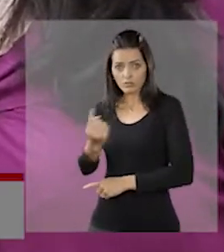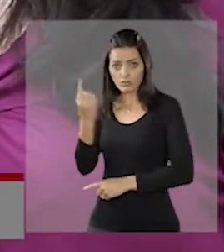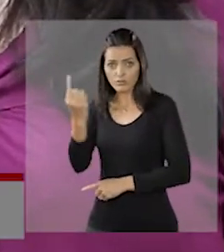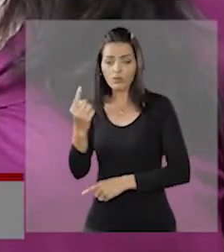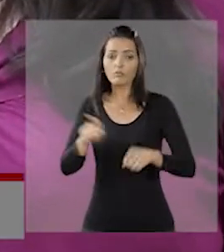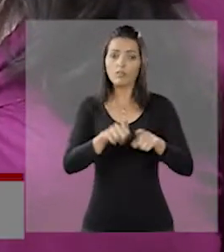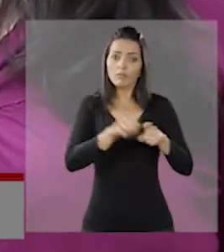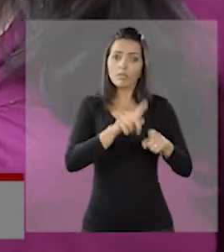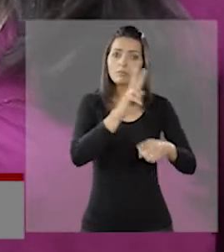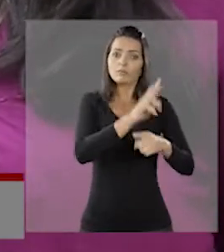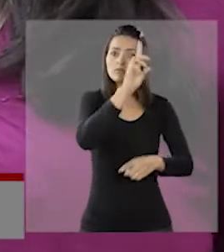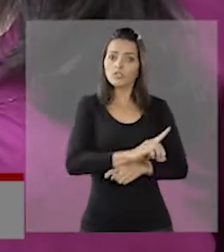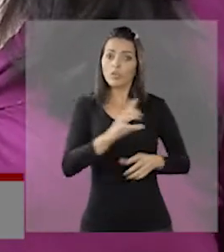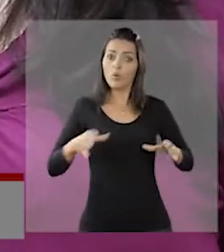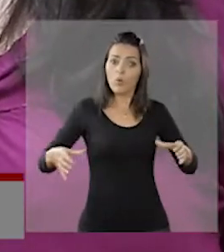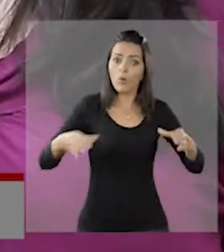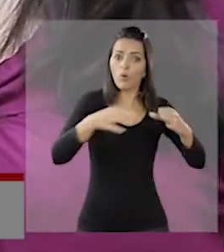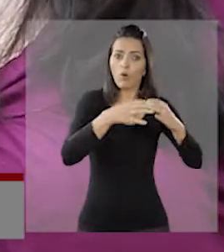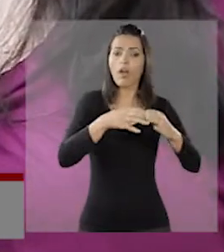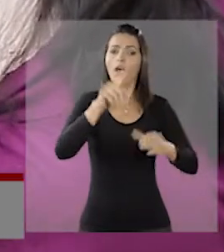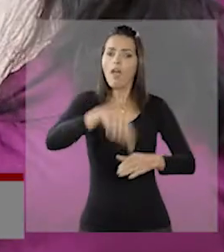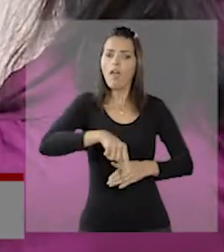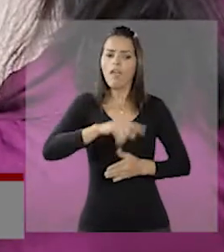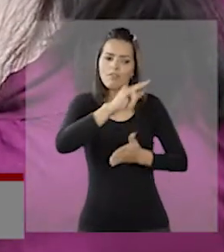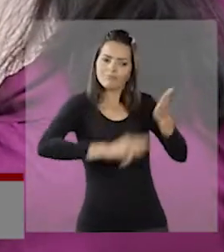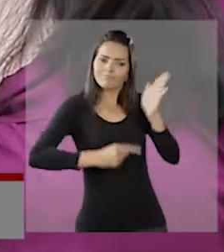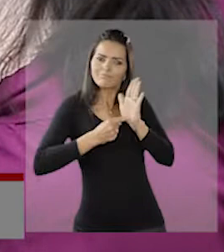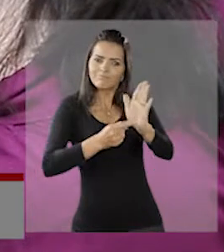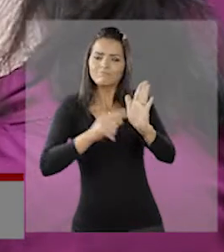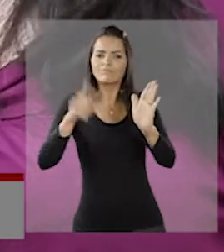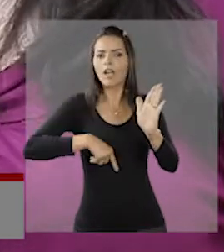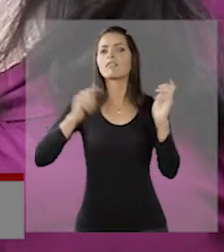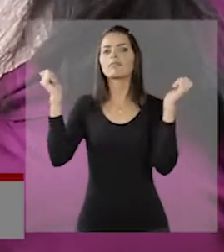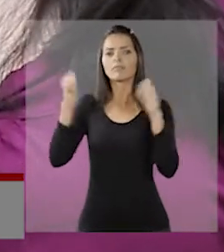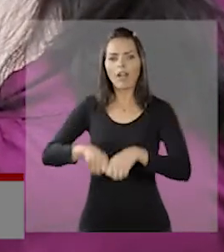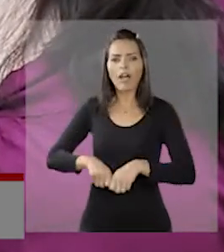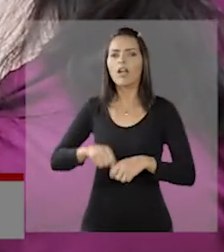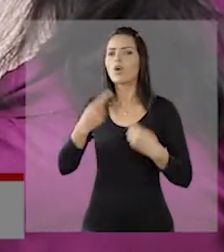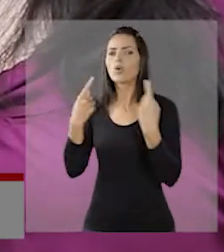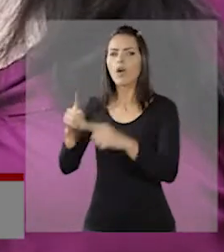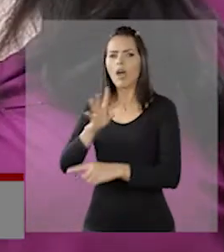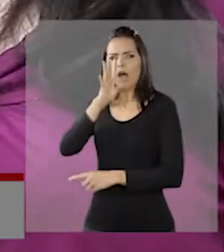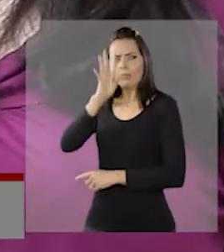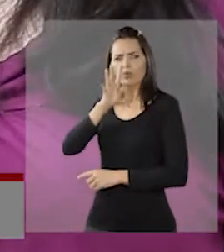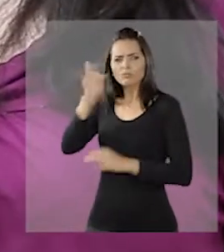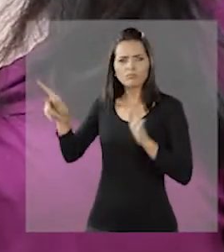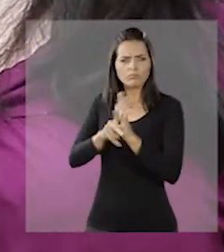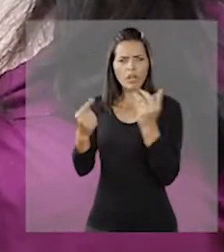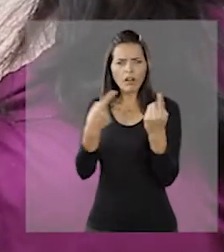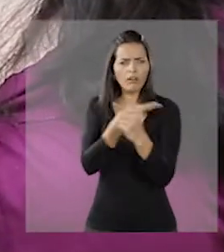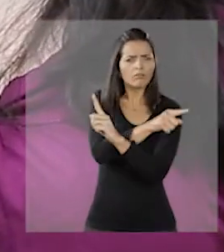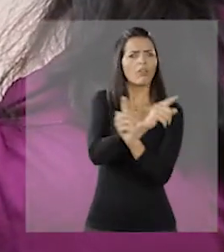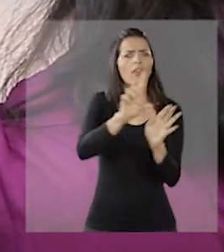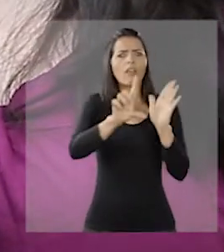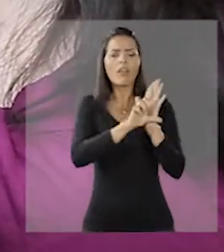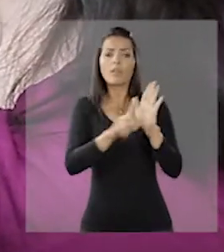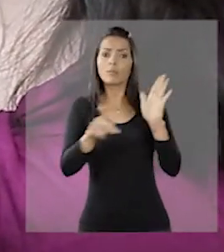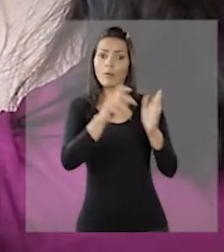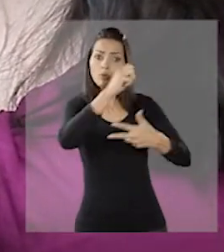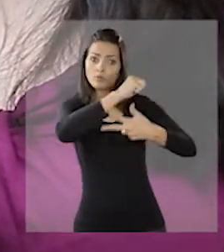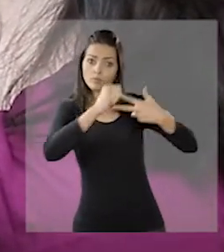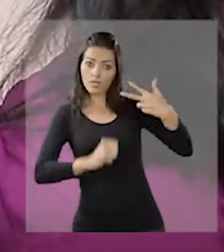Constituição Federal e tem como objetivo proteger os direitos individuais e da coletividade. Com ele é possível combater